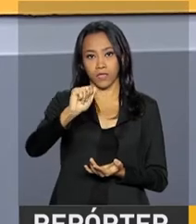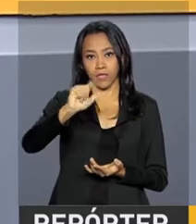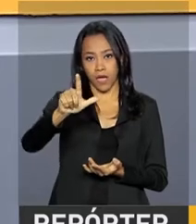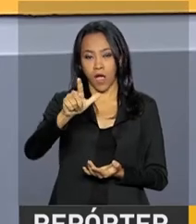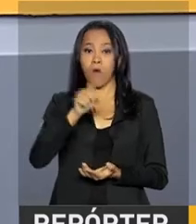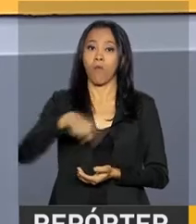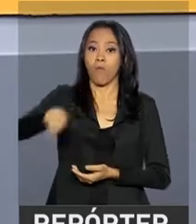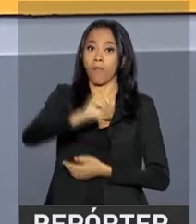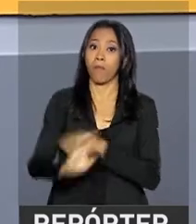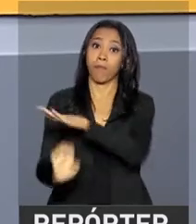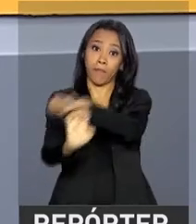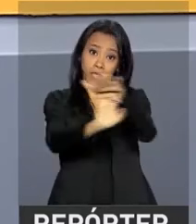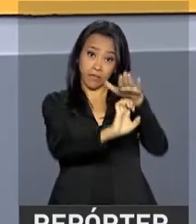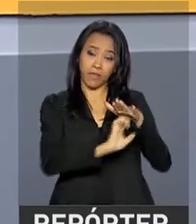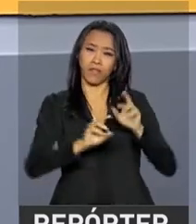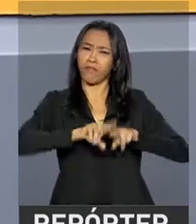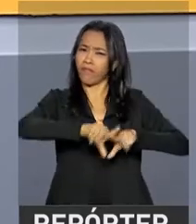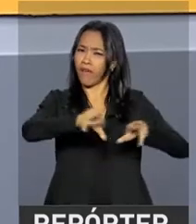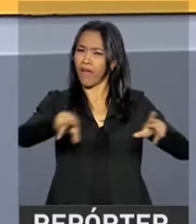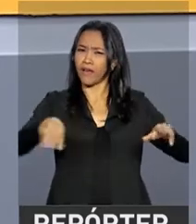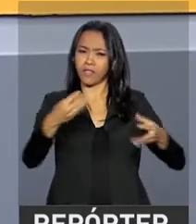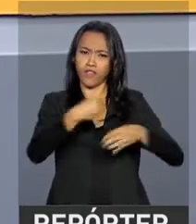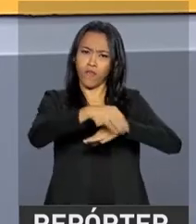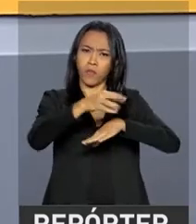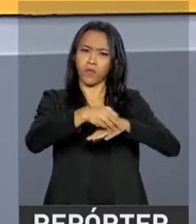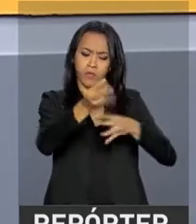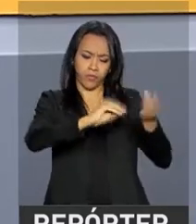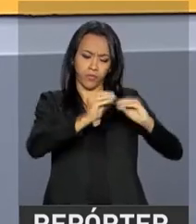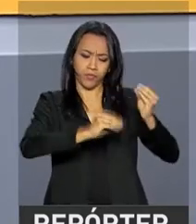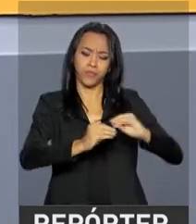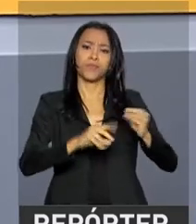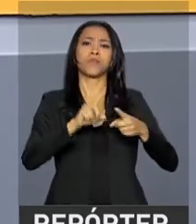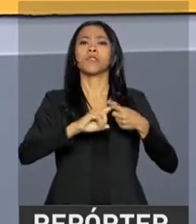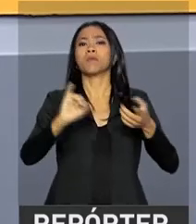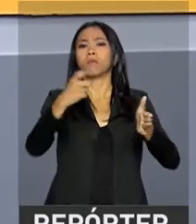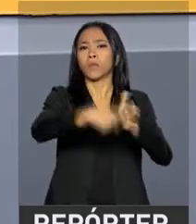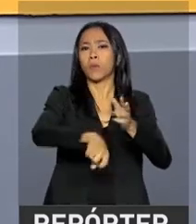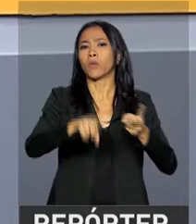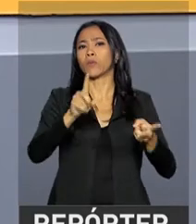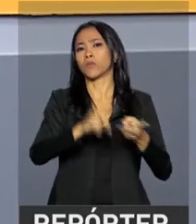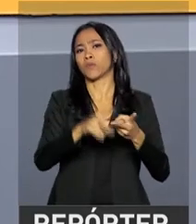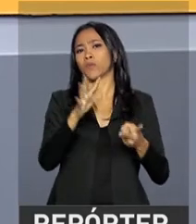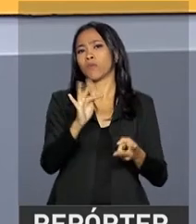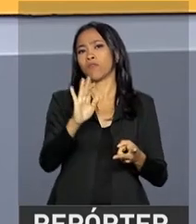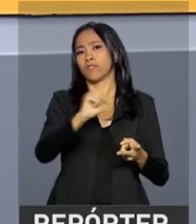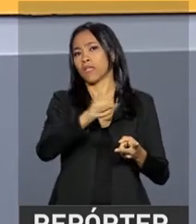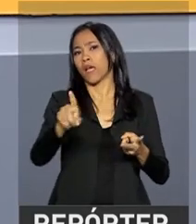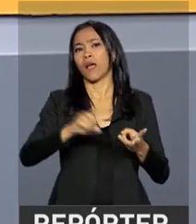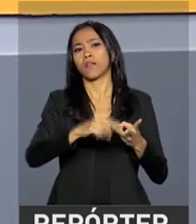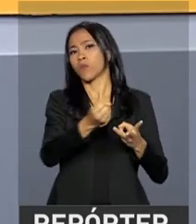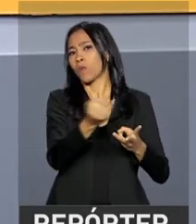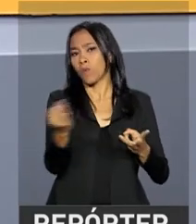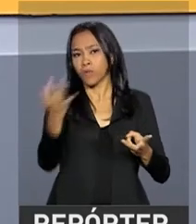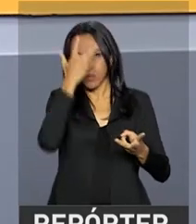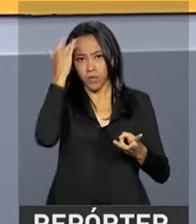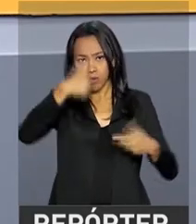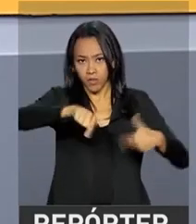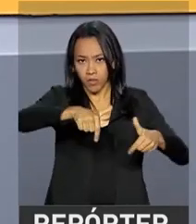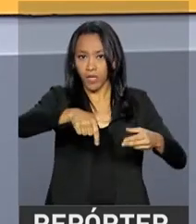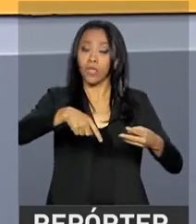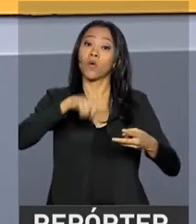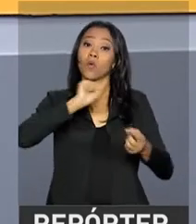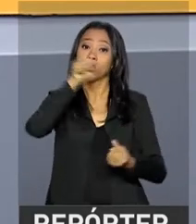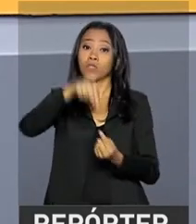plataforma informações tributárias fiscais número de funcionários entre outras a meta é reduzir a burocracia